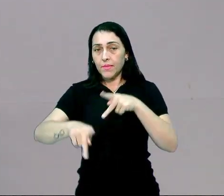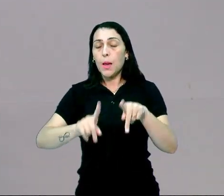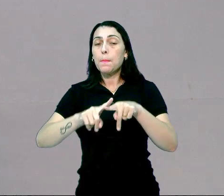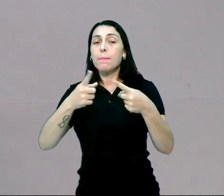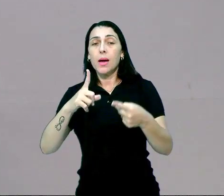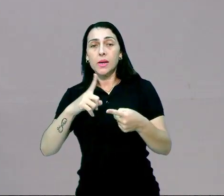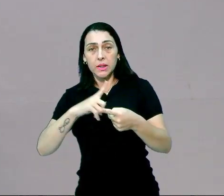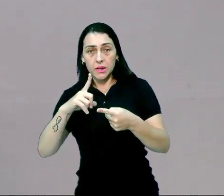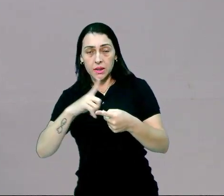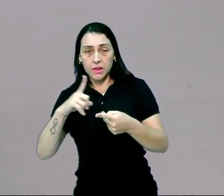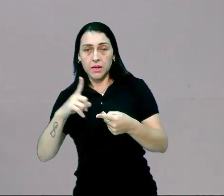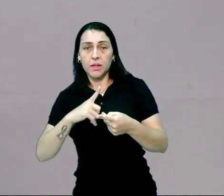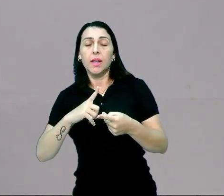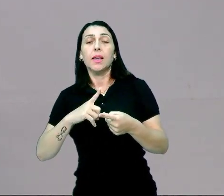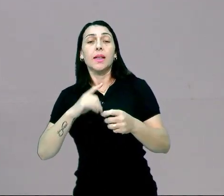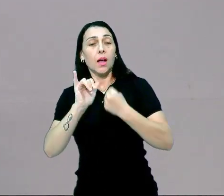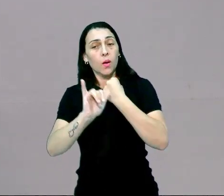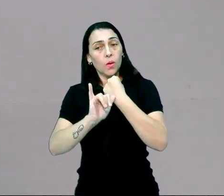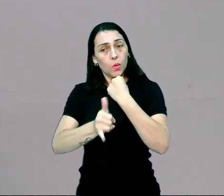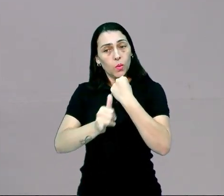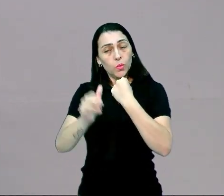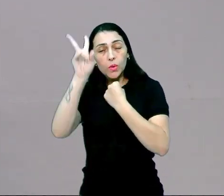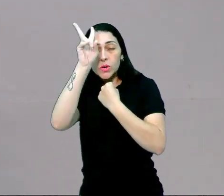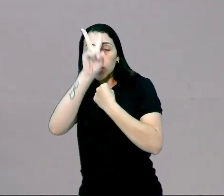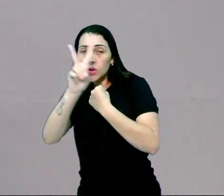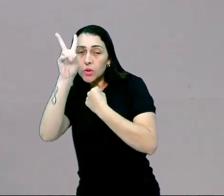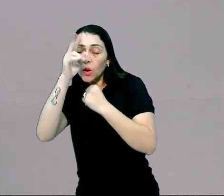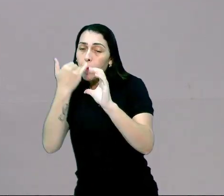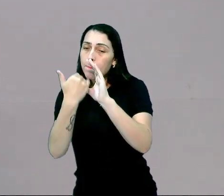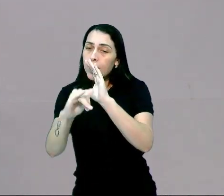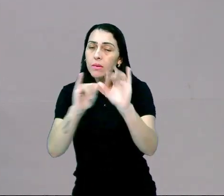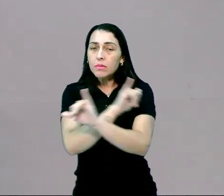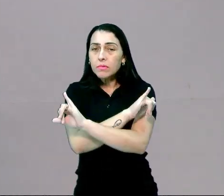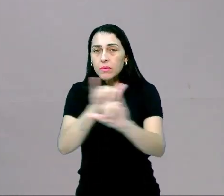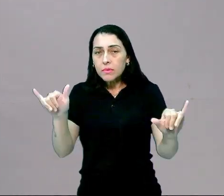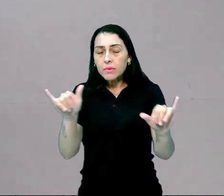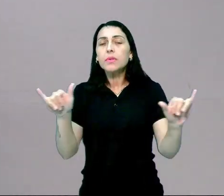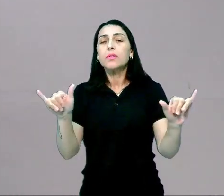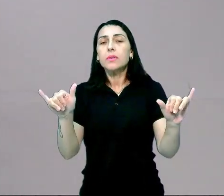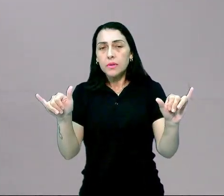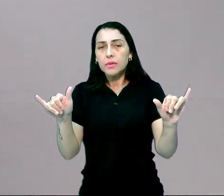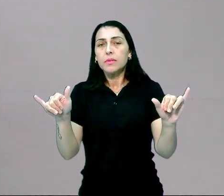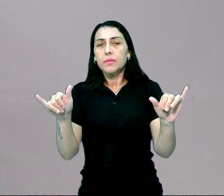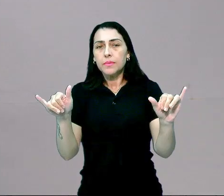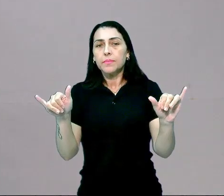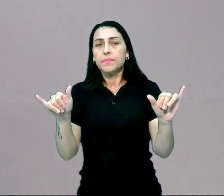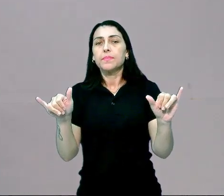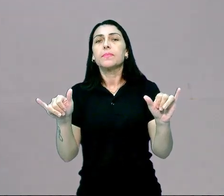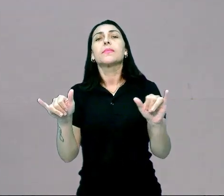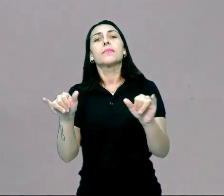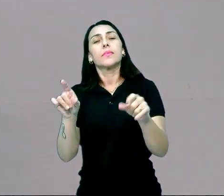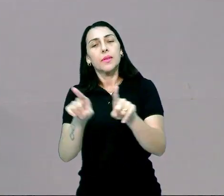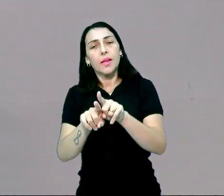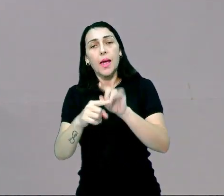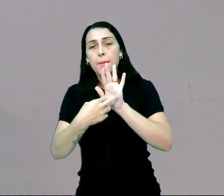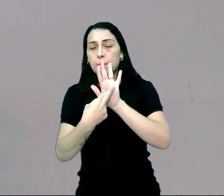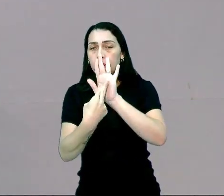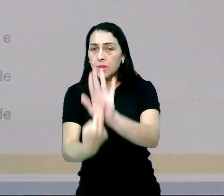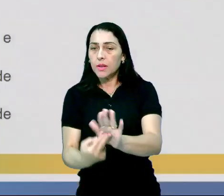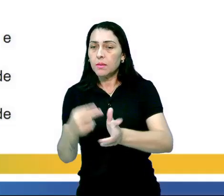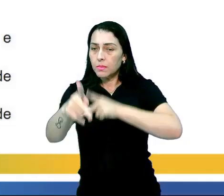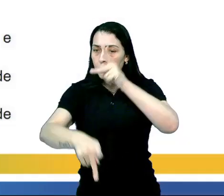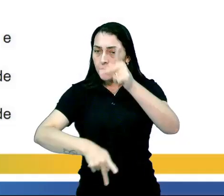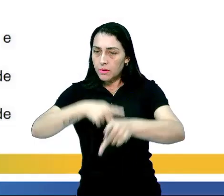esse vislumbre crônico, vai ter uma história, vai ter uma mensagem, uma informação ali que é replicada e representada